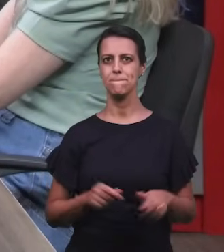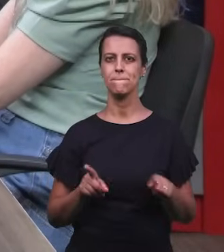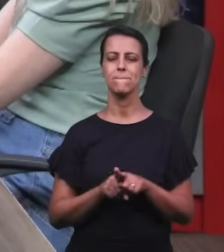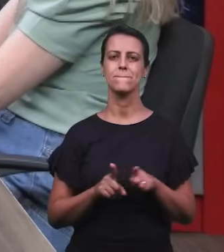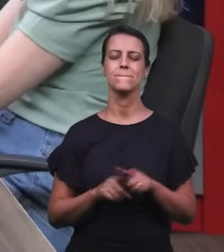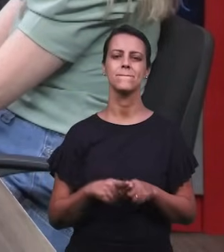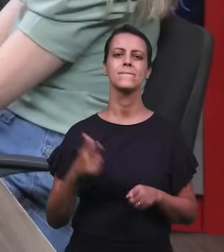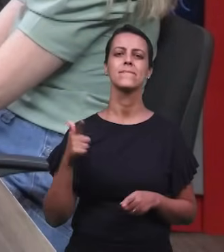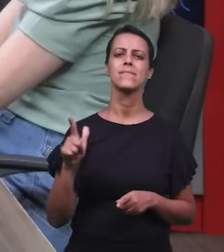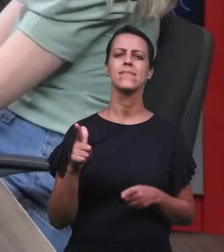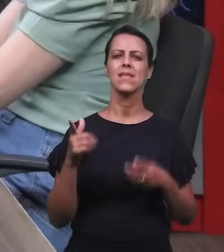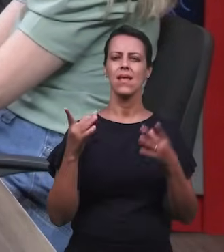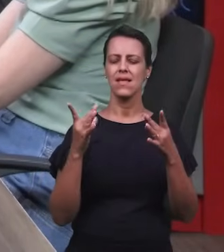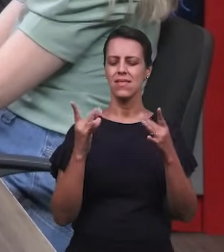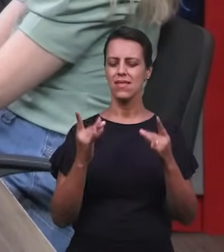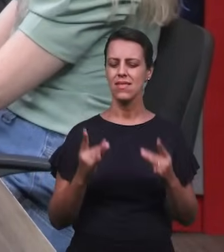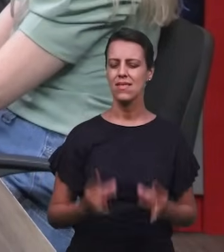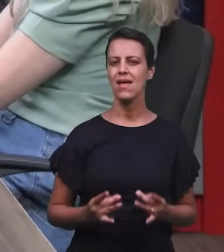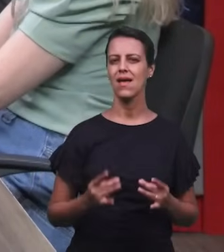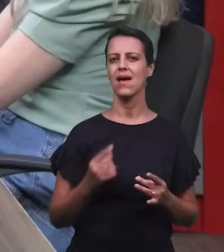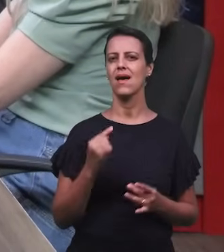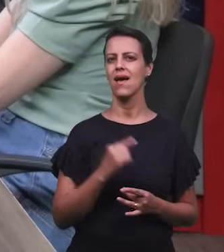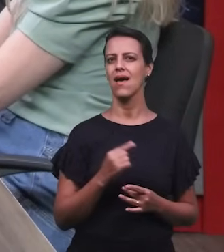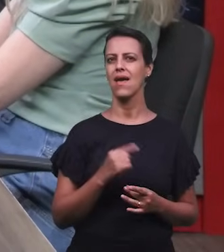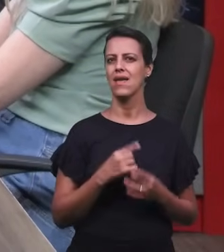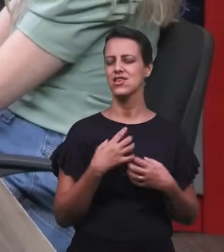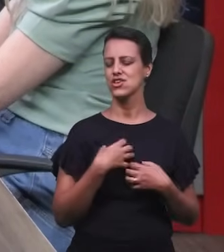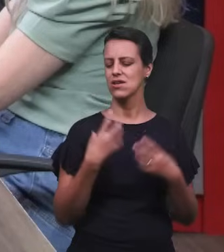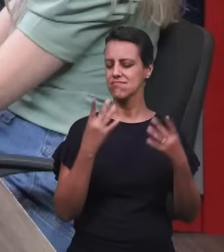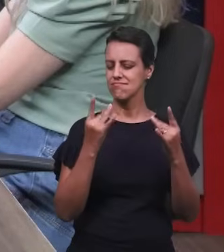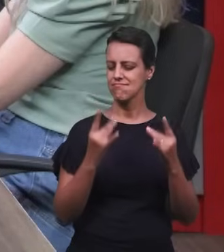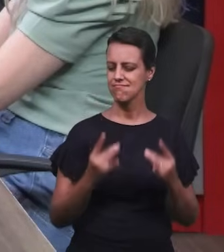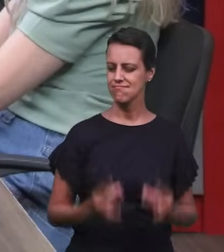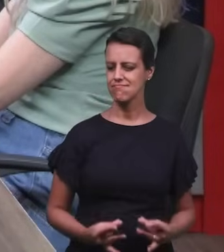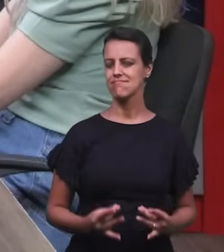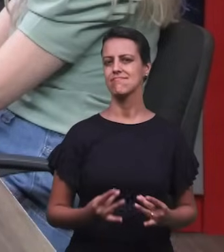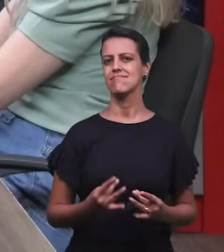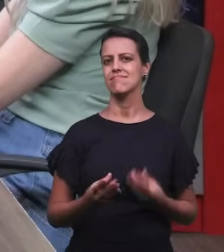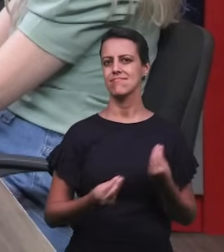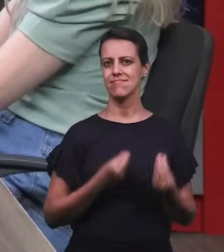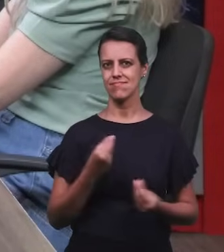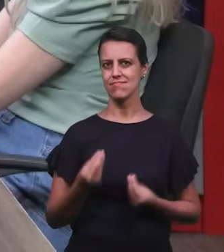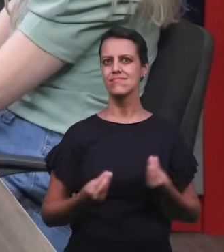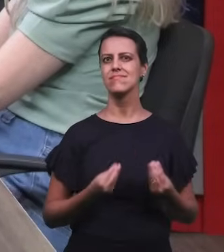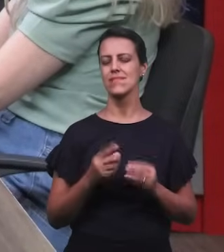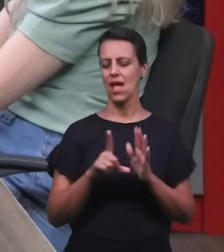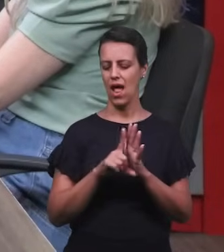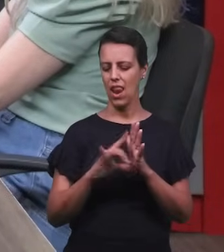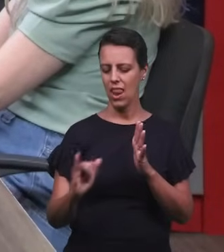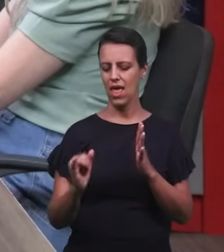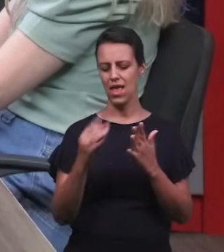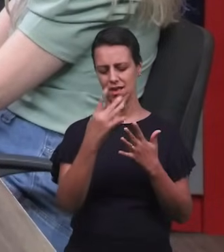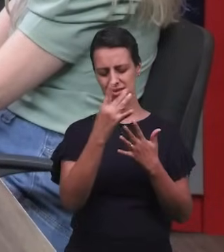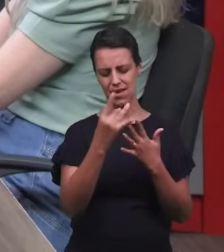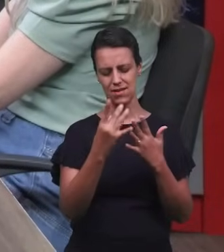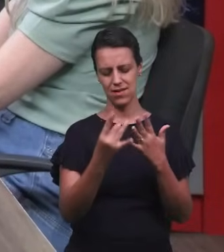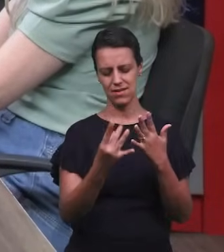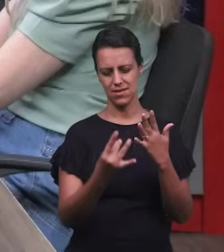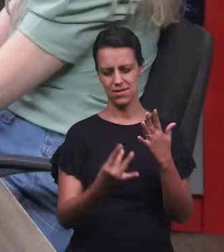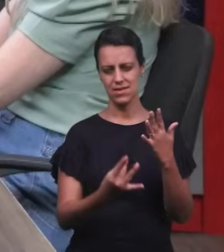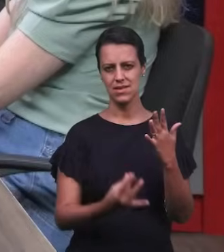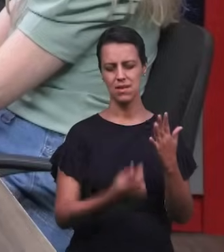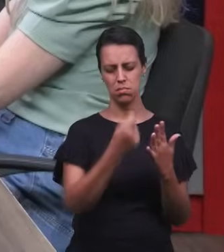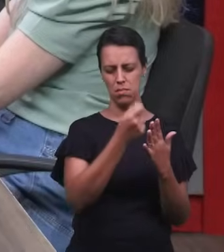Outro detalhe aqui, a questão dos detalhes, né, do perfeccionismo de Moisés com relação aos detalhes da lei, né? Quando ele